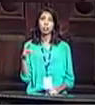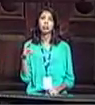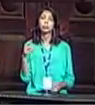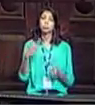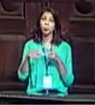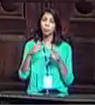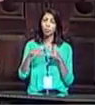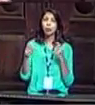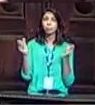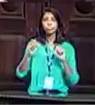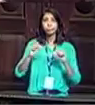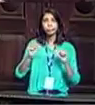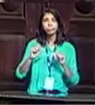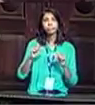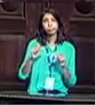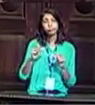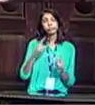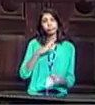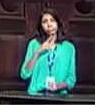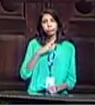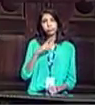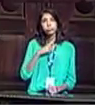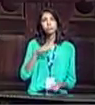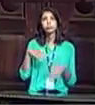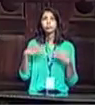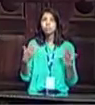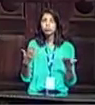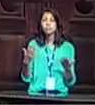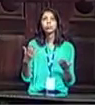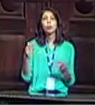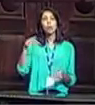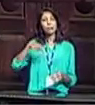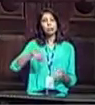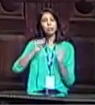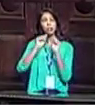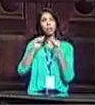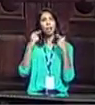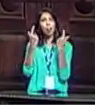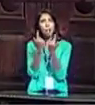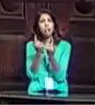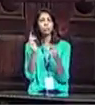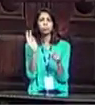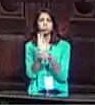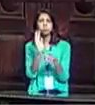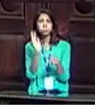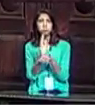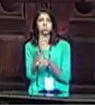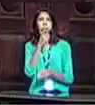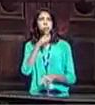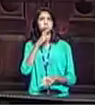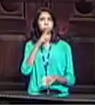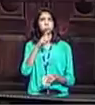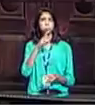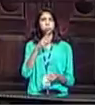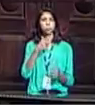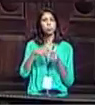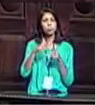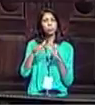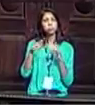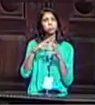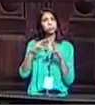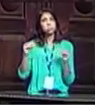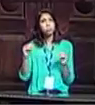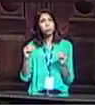periclitante em que se encontra. É preciso que esta casa colabore para a superação, pelo menos,